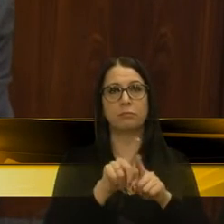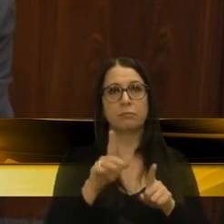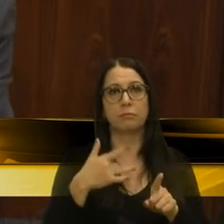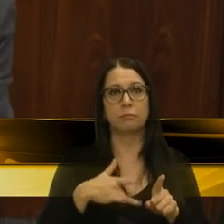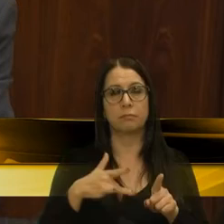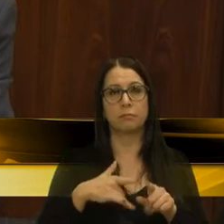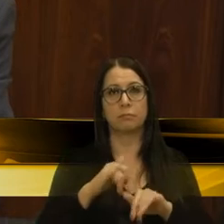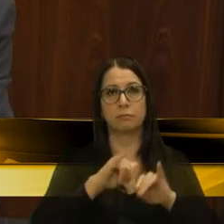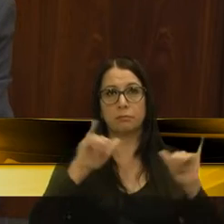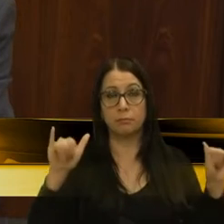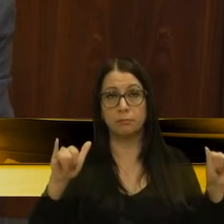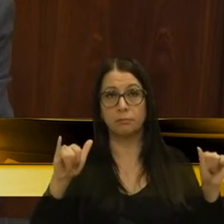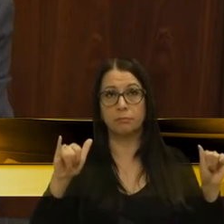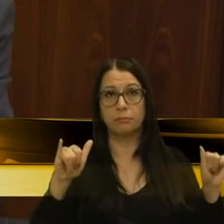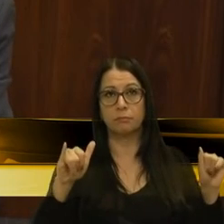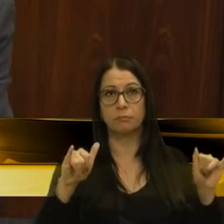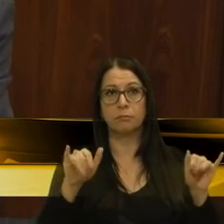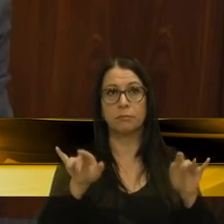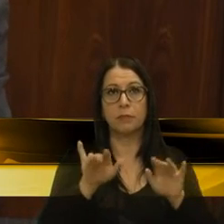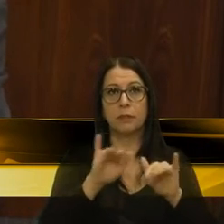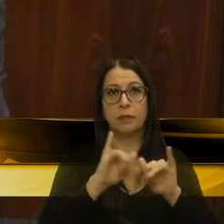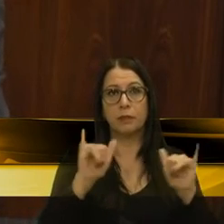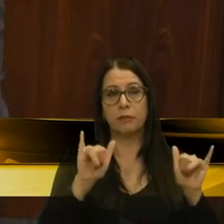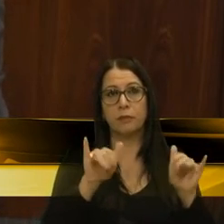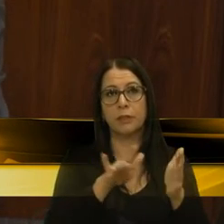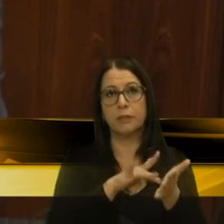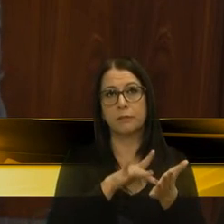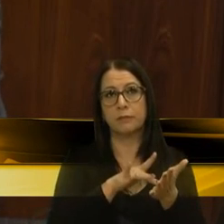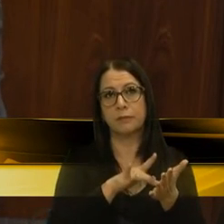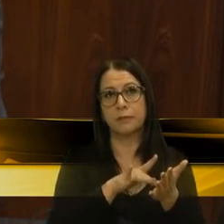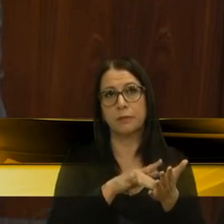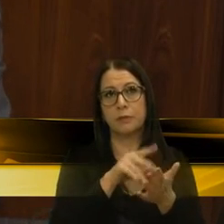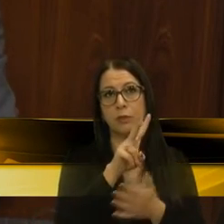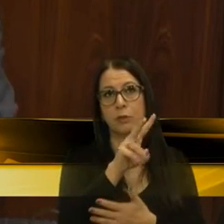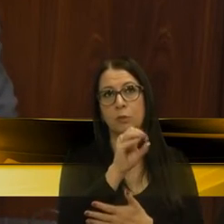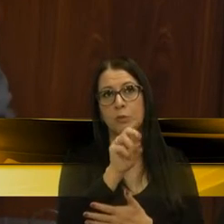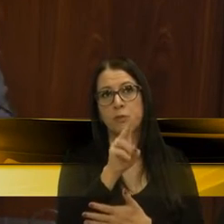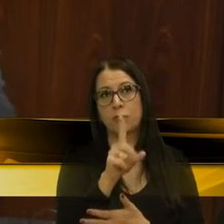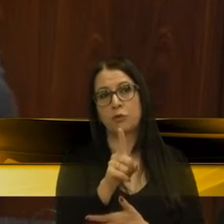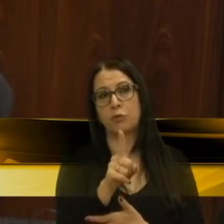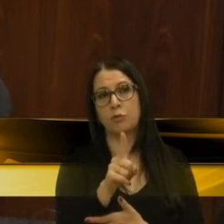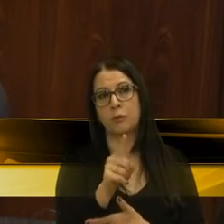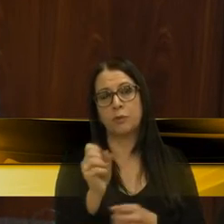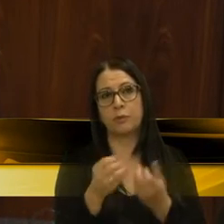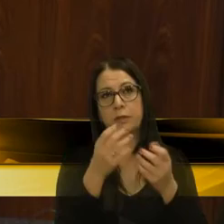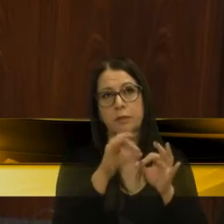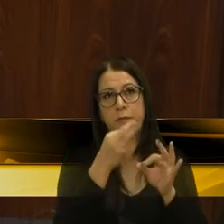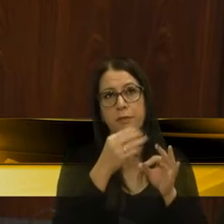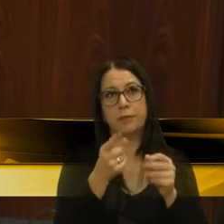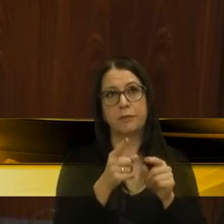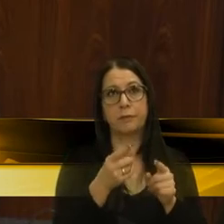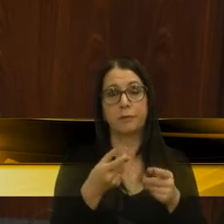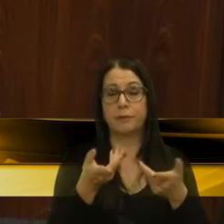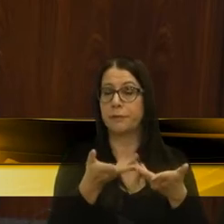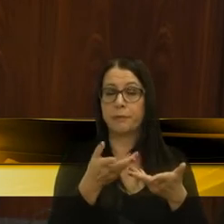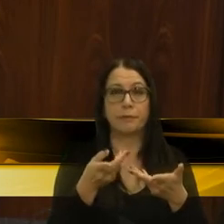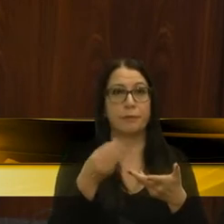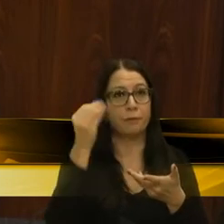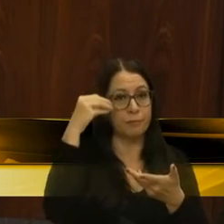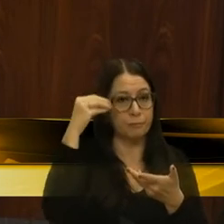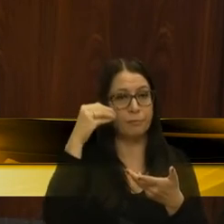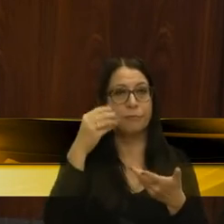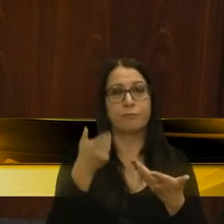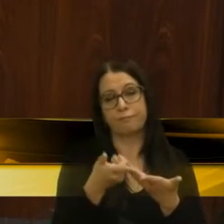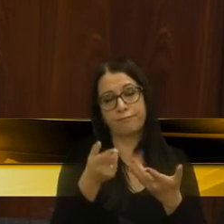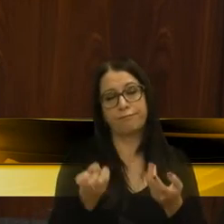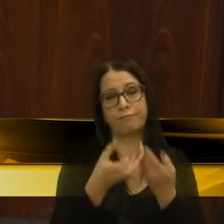esse anúncio, esse fake, né, da Fez Ovo 2021, porque a gente sabe que isso aí é uma jogada política que vai, inclusive, fragilizar a nossa festa.